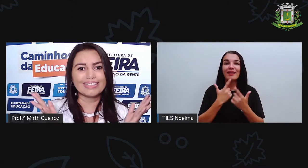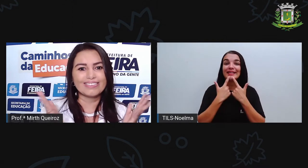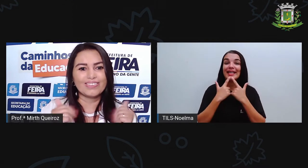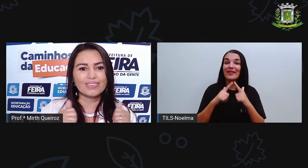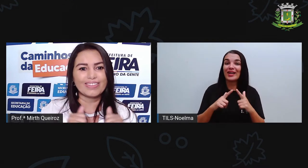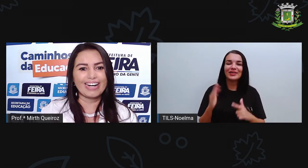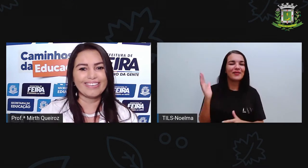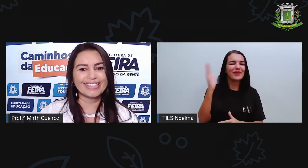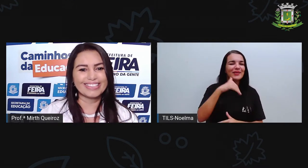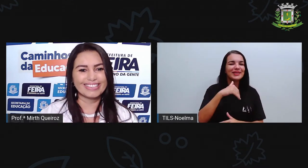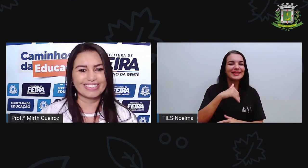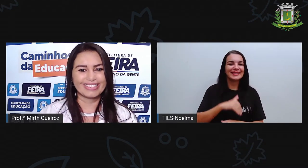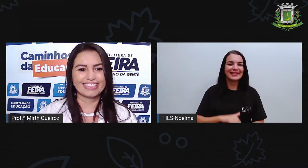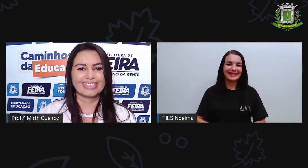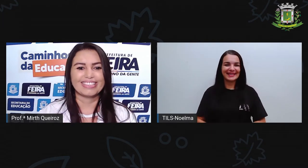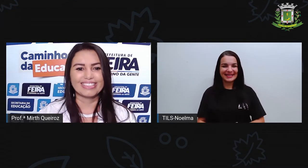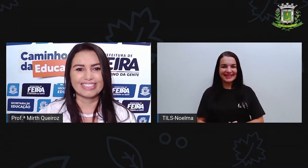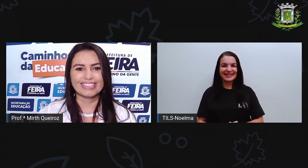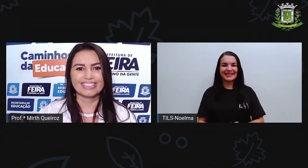linguagens. Vamos para a aula?